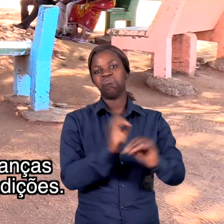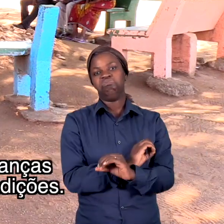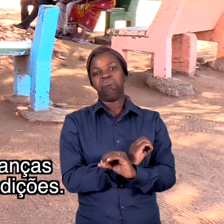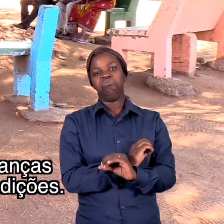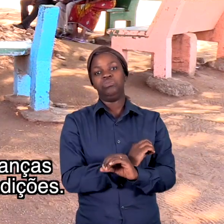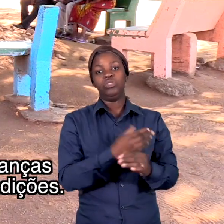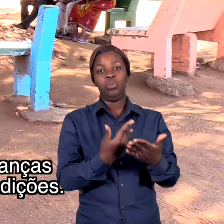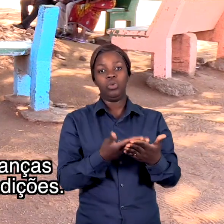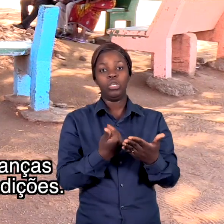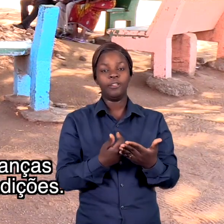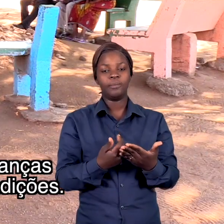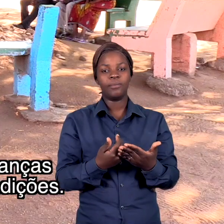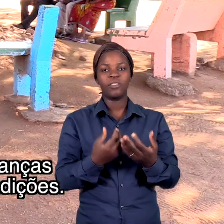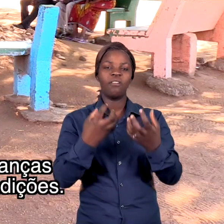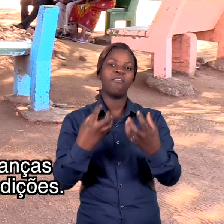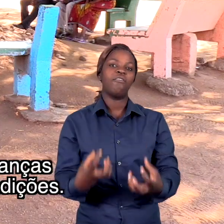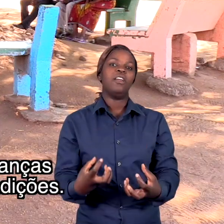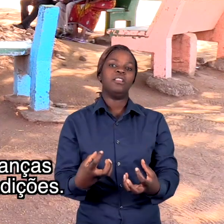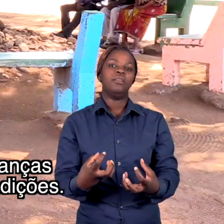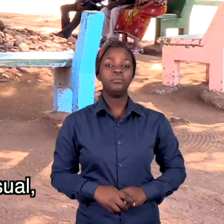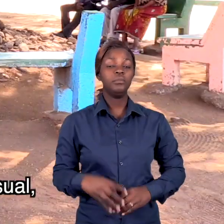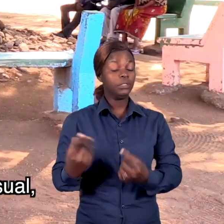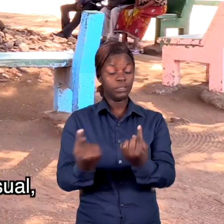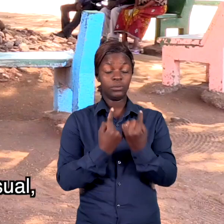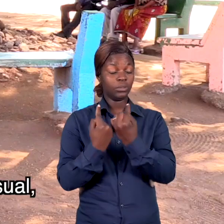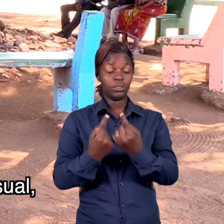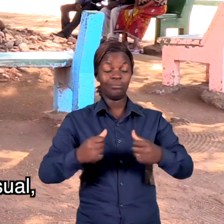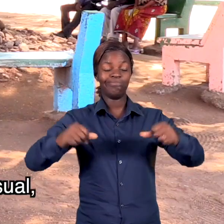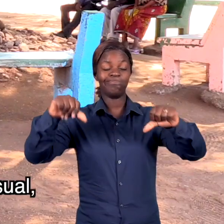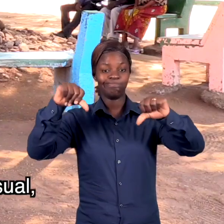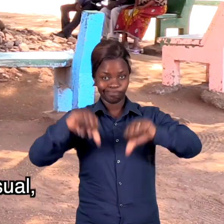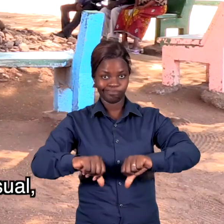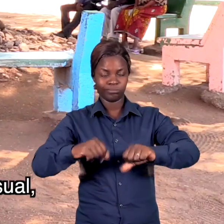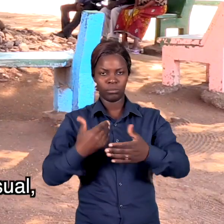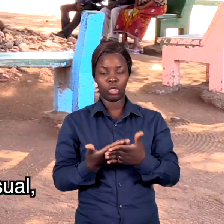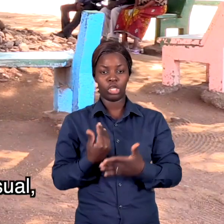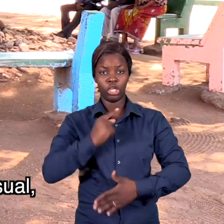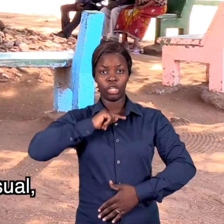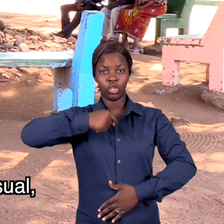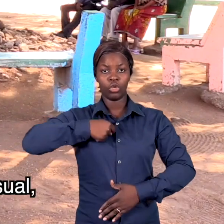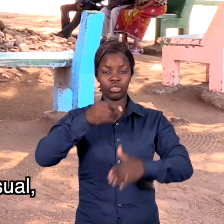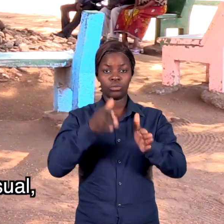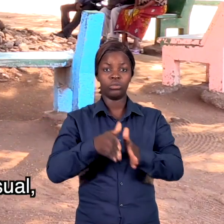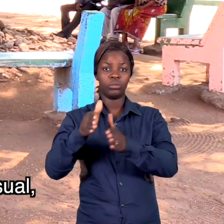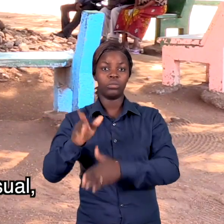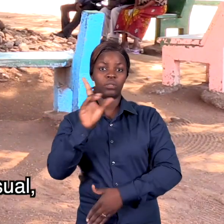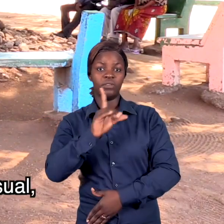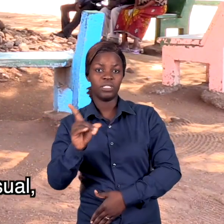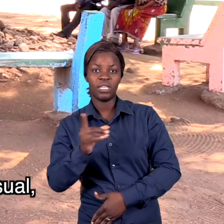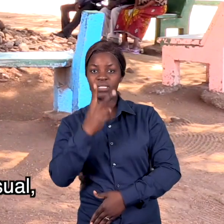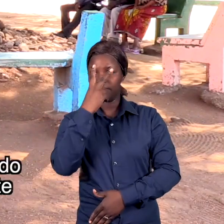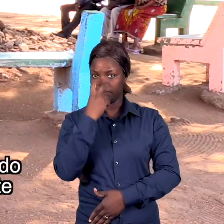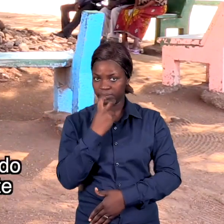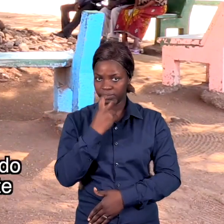para as escolas, porque não têm condições. É um caos porque nós, as pessoas com deficiência,